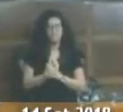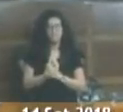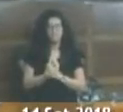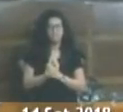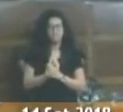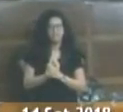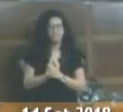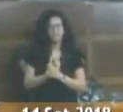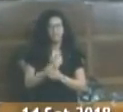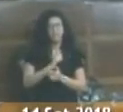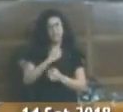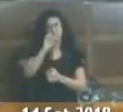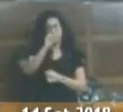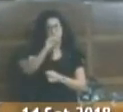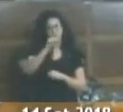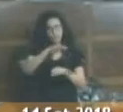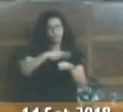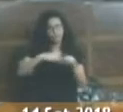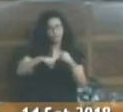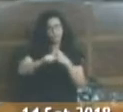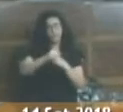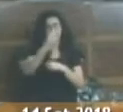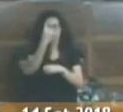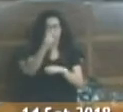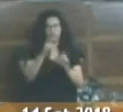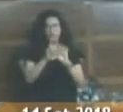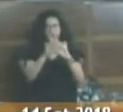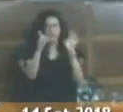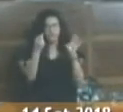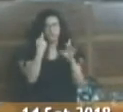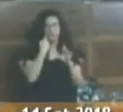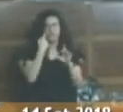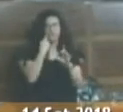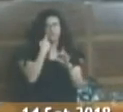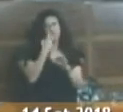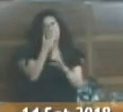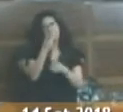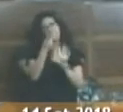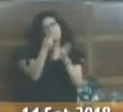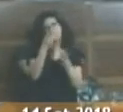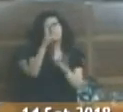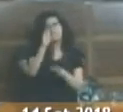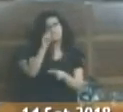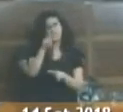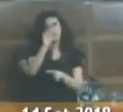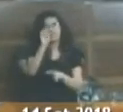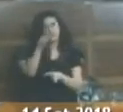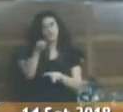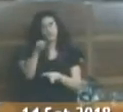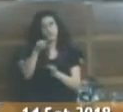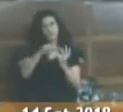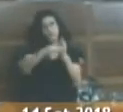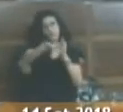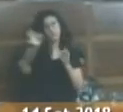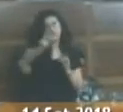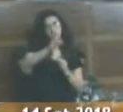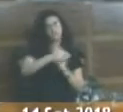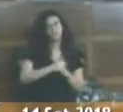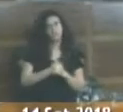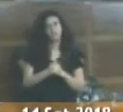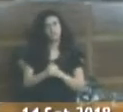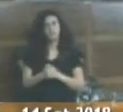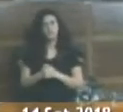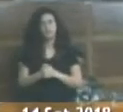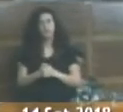em frente são 8 ilhas, entre uma liberada para pesca, que está mais ou menos uns 30 quilômetros da costa, e essa outra que tem praia, o